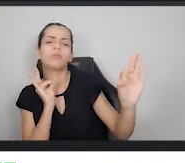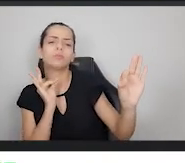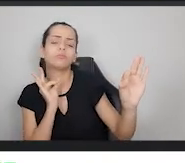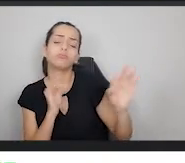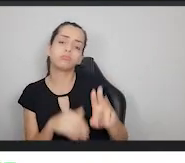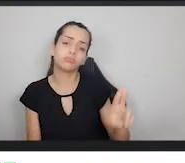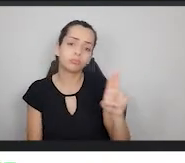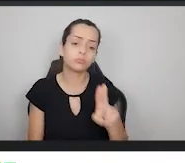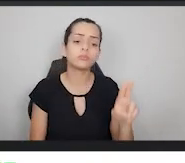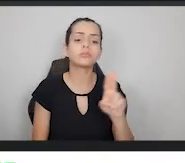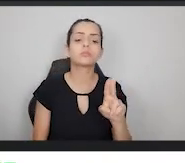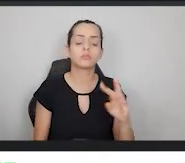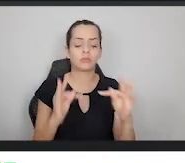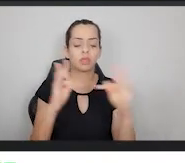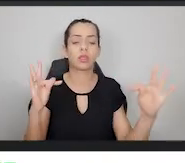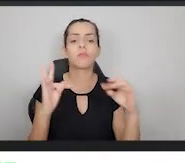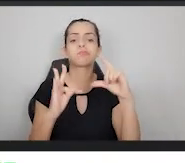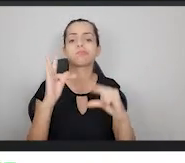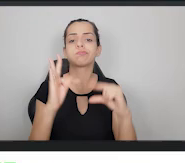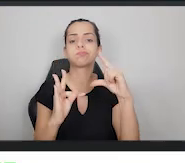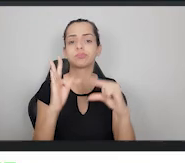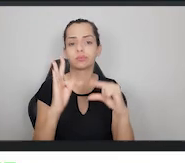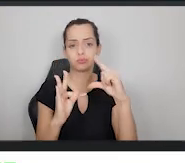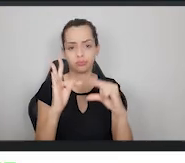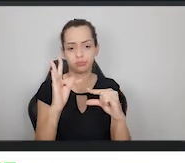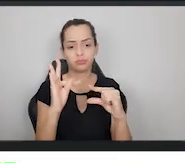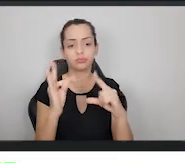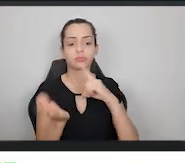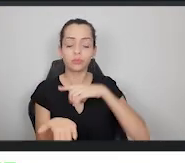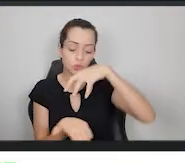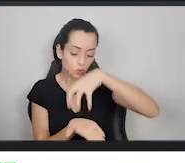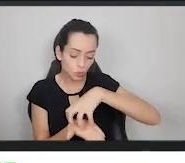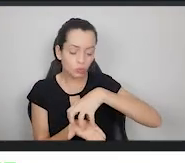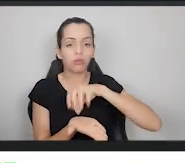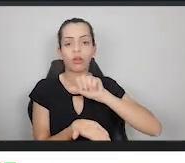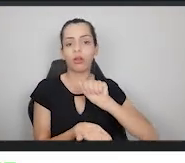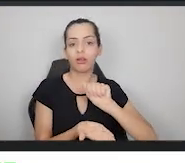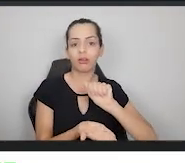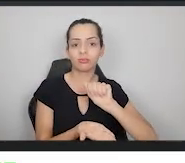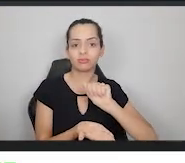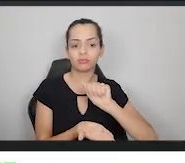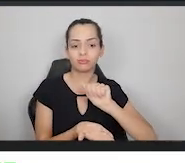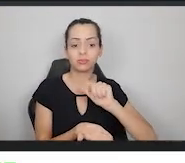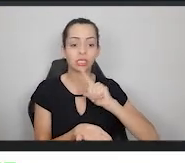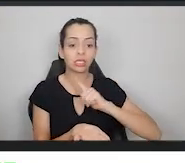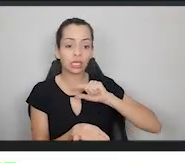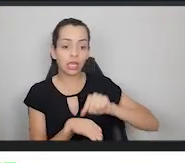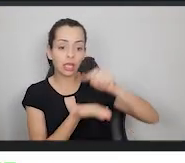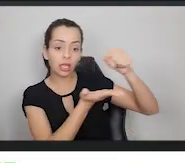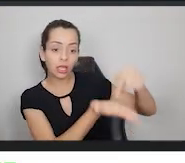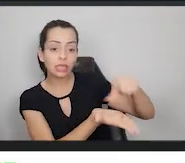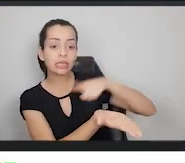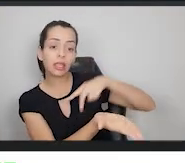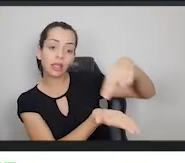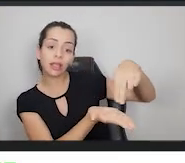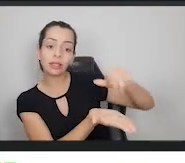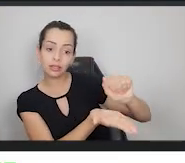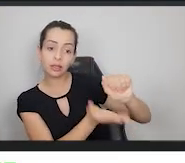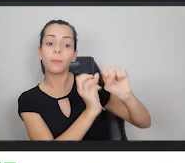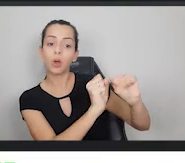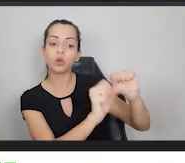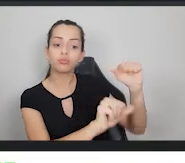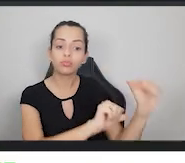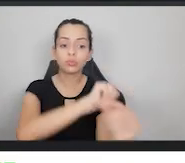336 é 170 milímetros, né? Eu posso usar aqui à frente 1/0, 53 milímetros, por exemplo. Mas aí, para compensar essa queda